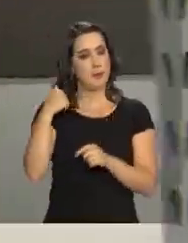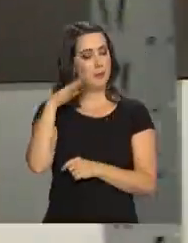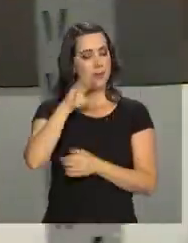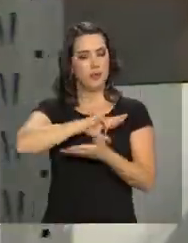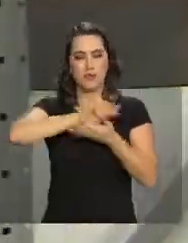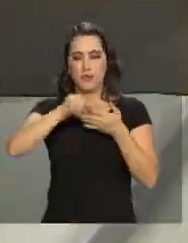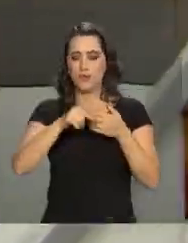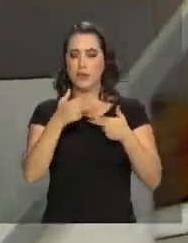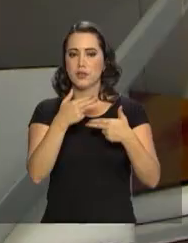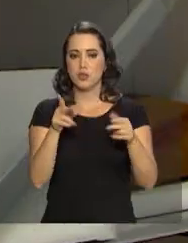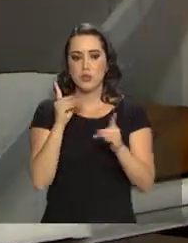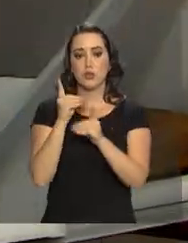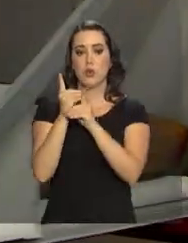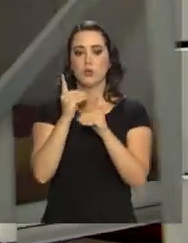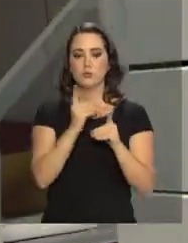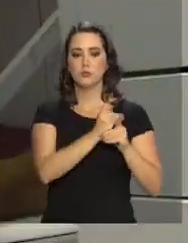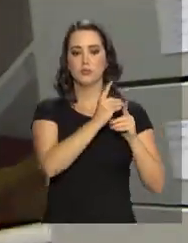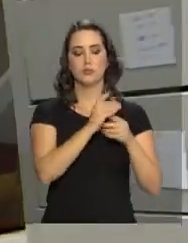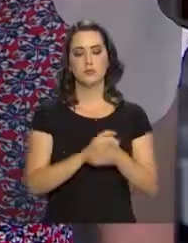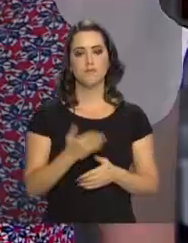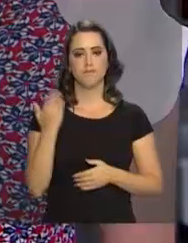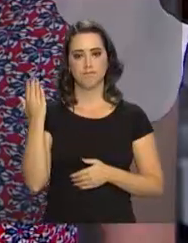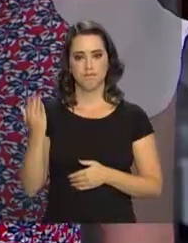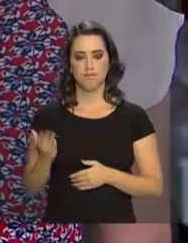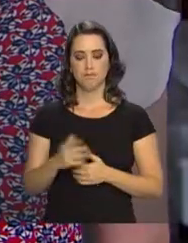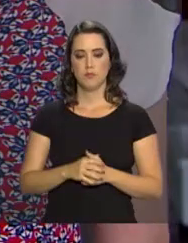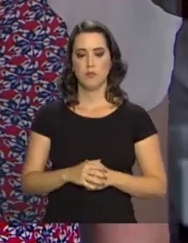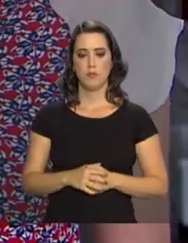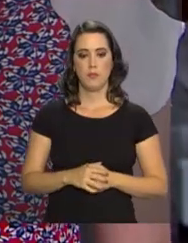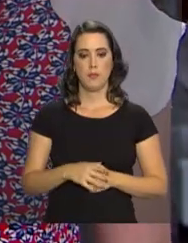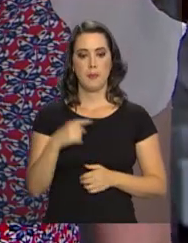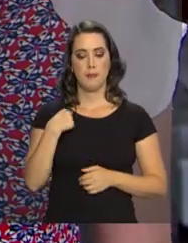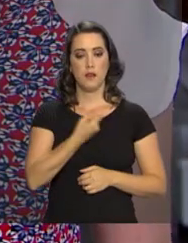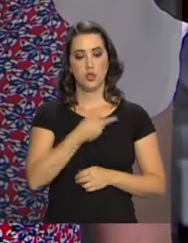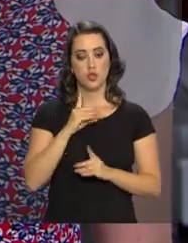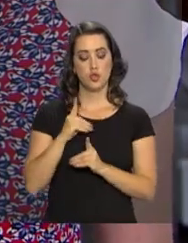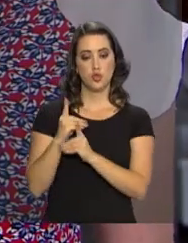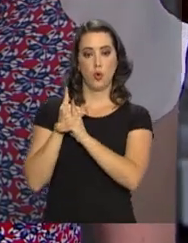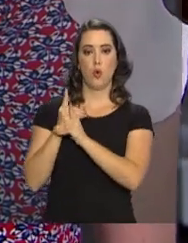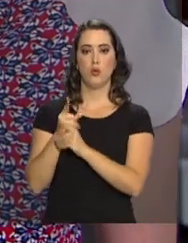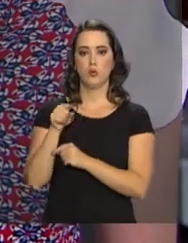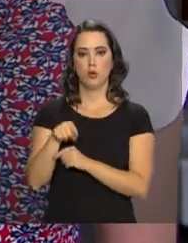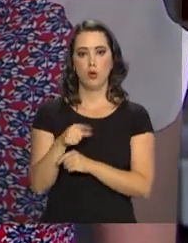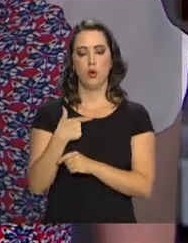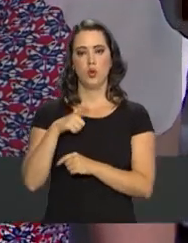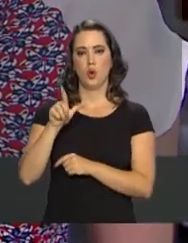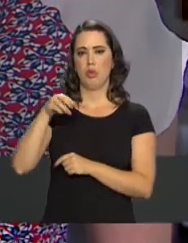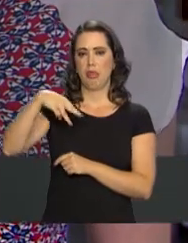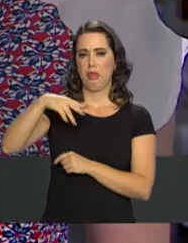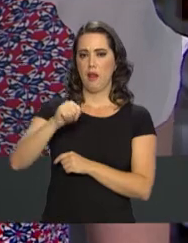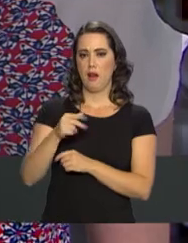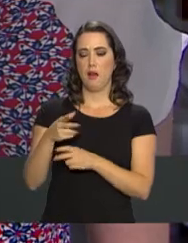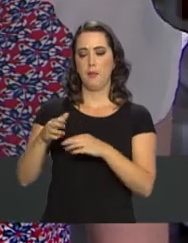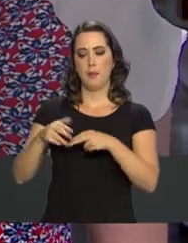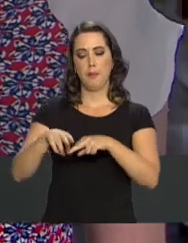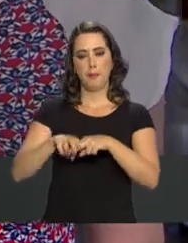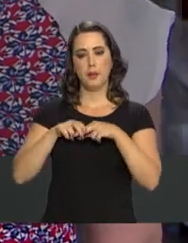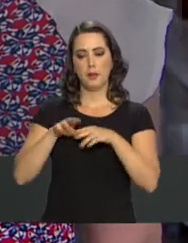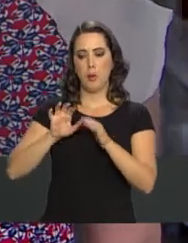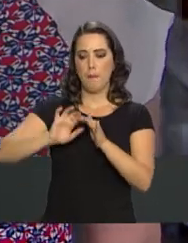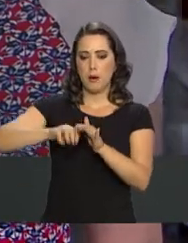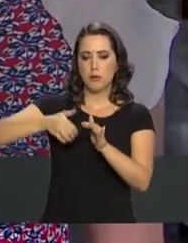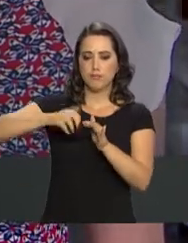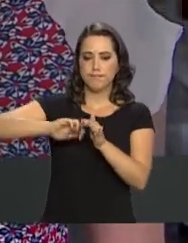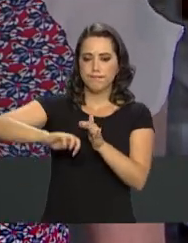religiosas já foram encontradas. Esses acervos, eles foram recuperados, né, da lama por meio de um processo de